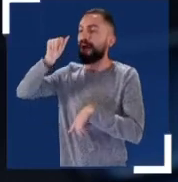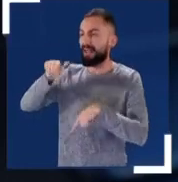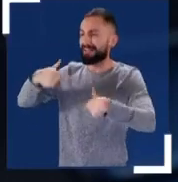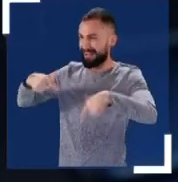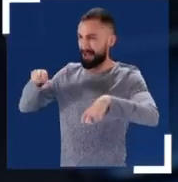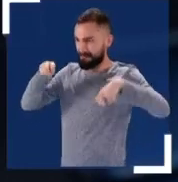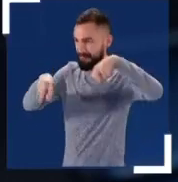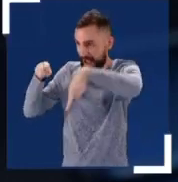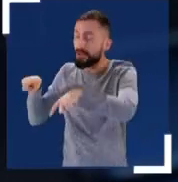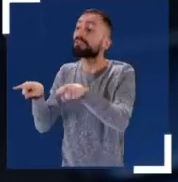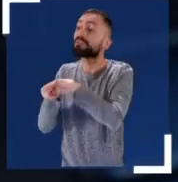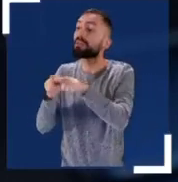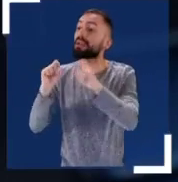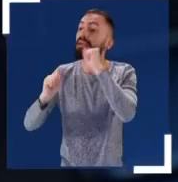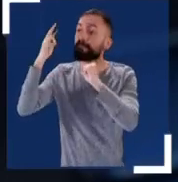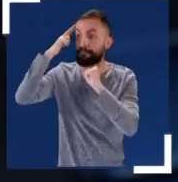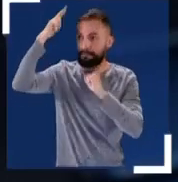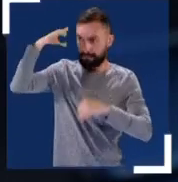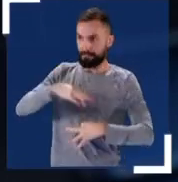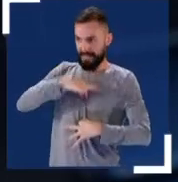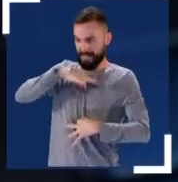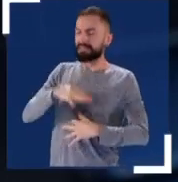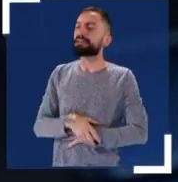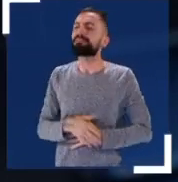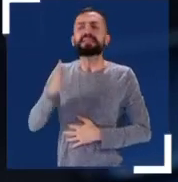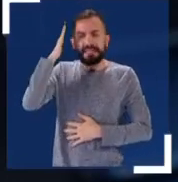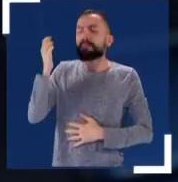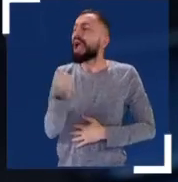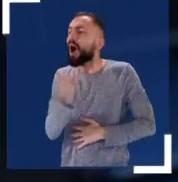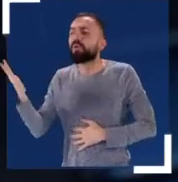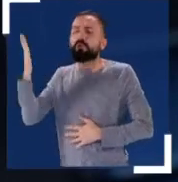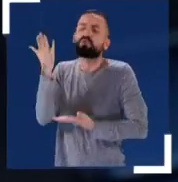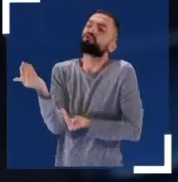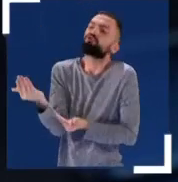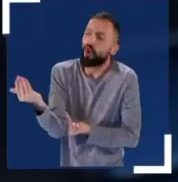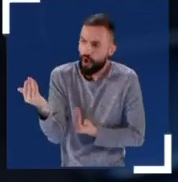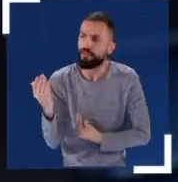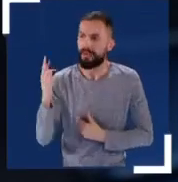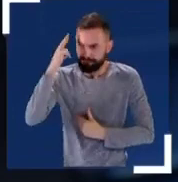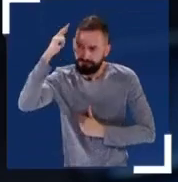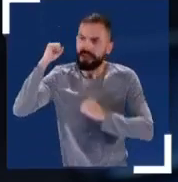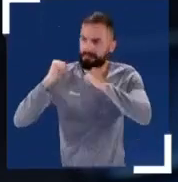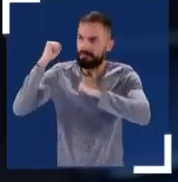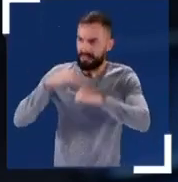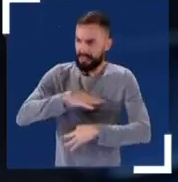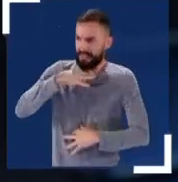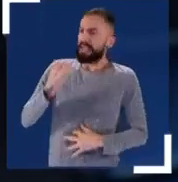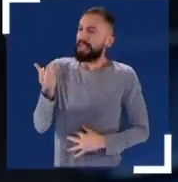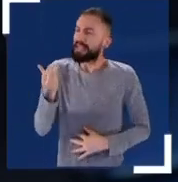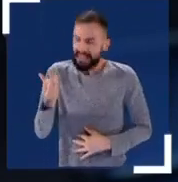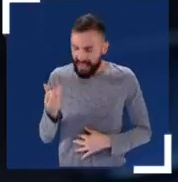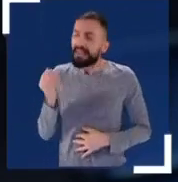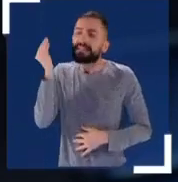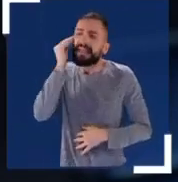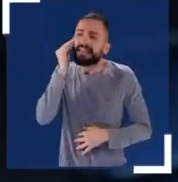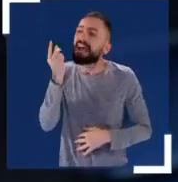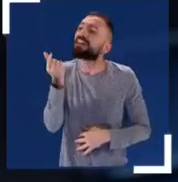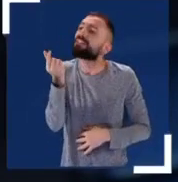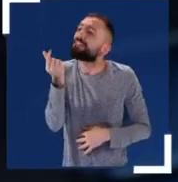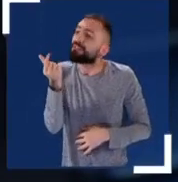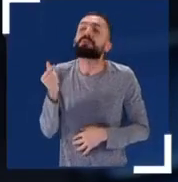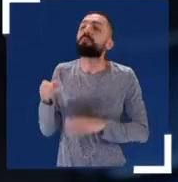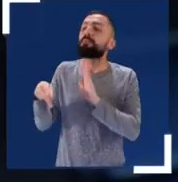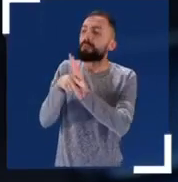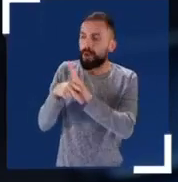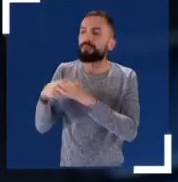Nós temos uma política voltada para o empreendedor, o jovem empreendedor, o empreendedor que pode, com um pequeno financiamento da Desenvolve São